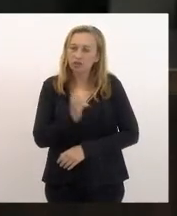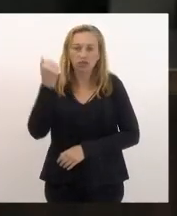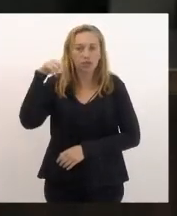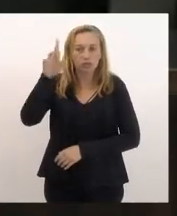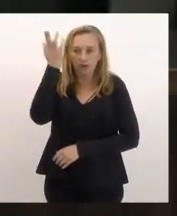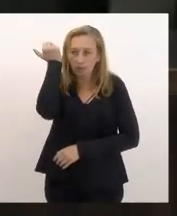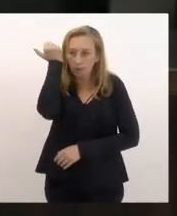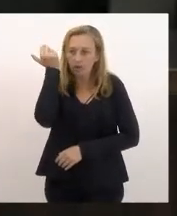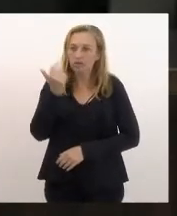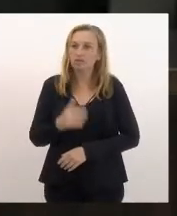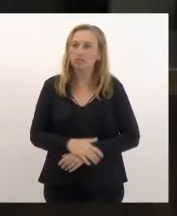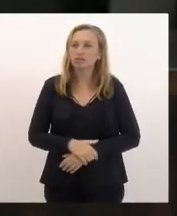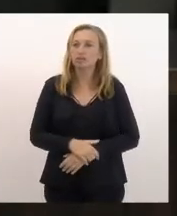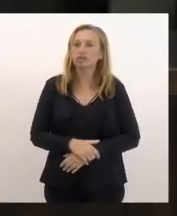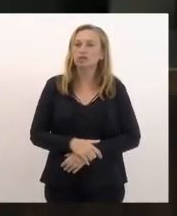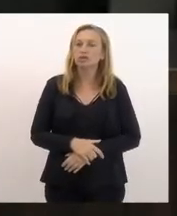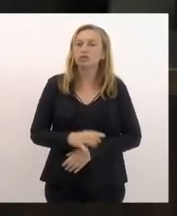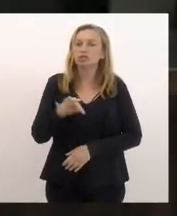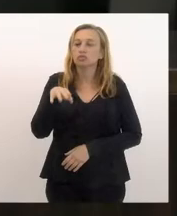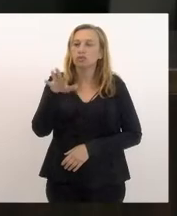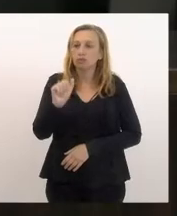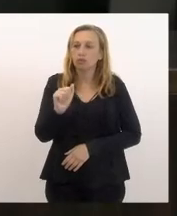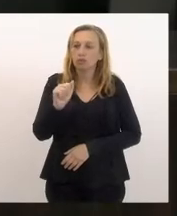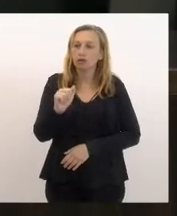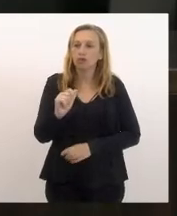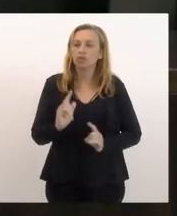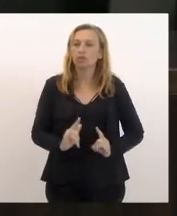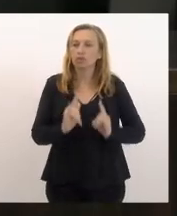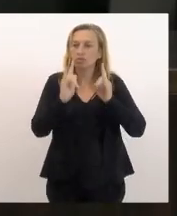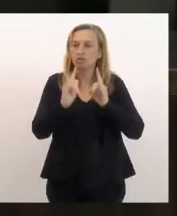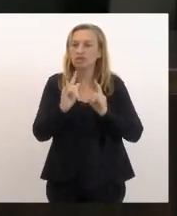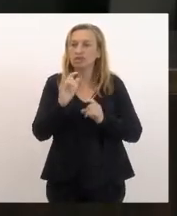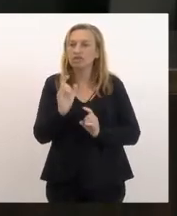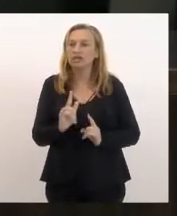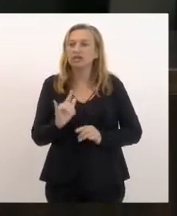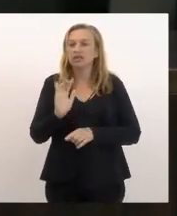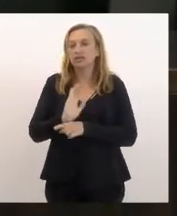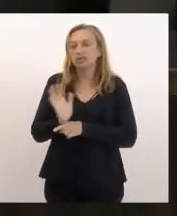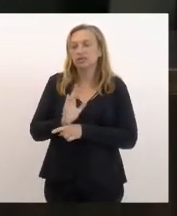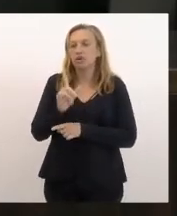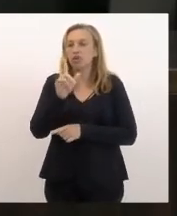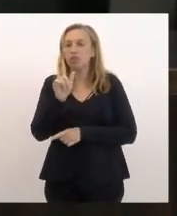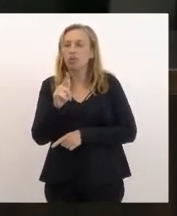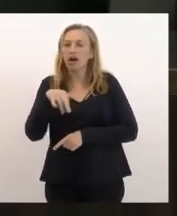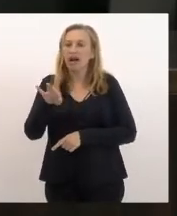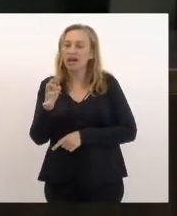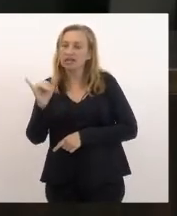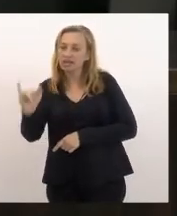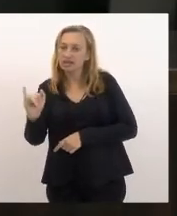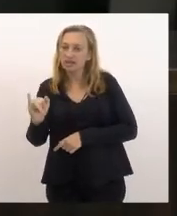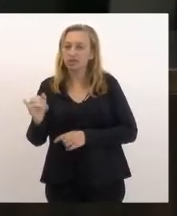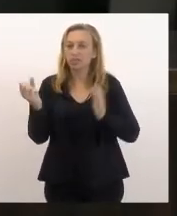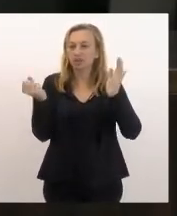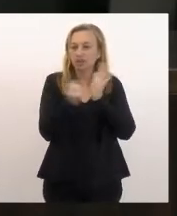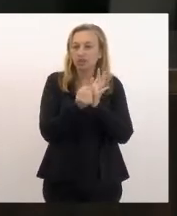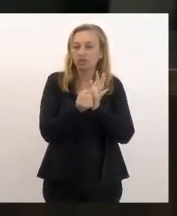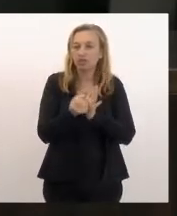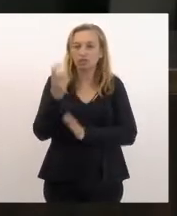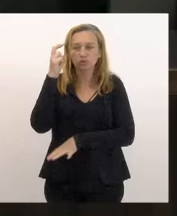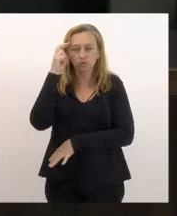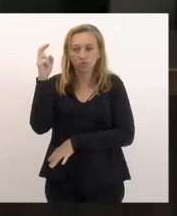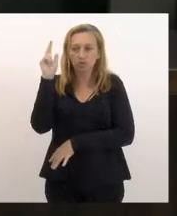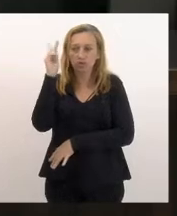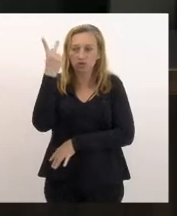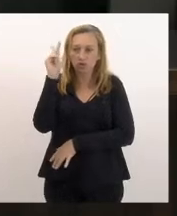Coelho. Tomba o imóvel onde está situado o Cinema Guaraci como patrimônio do Estado do Rio de Janeiro por interesse histórico,